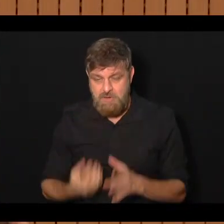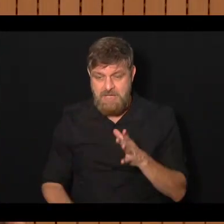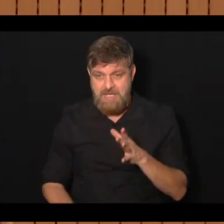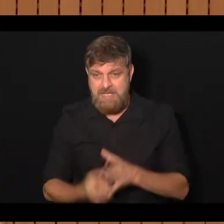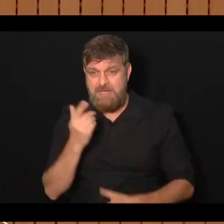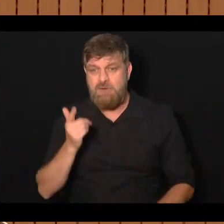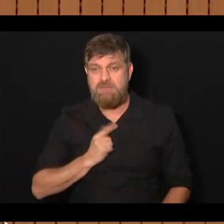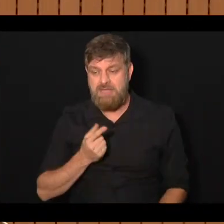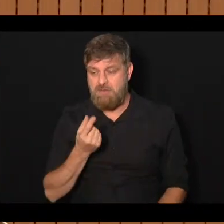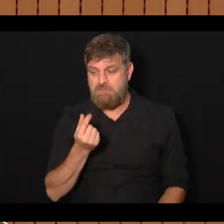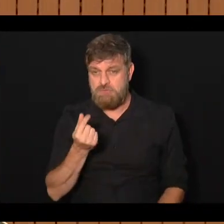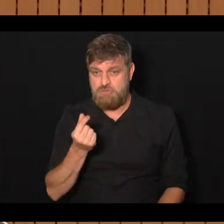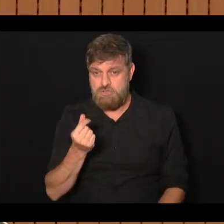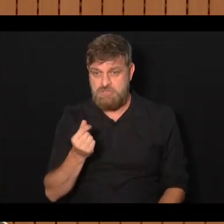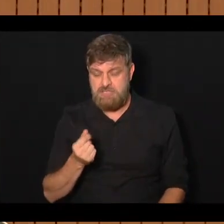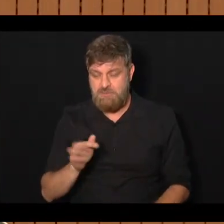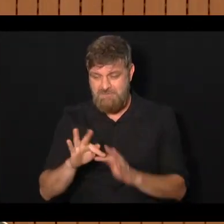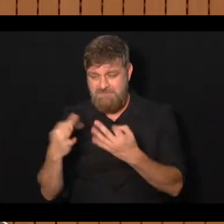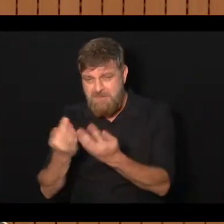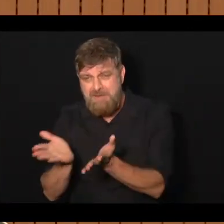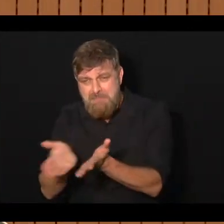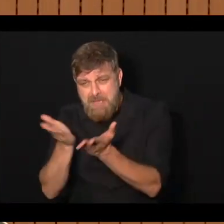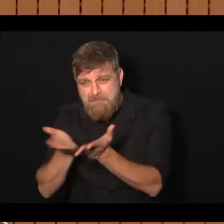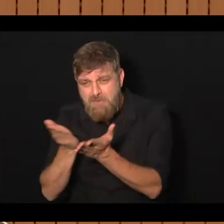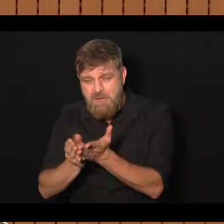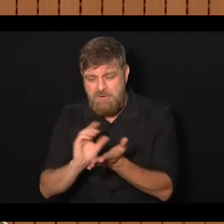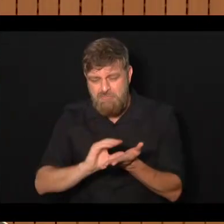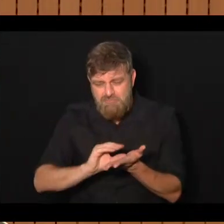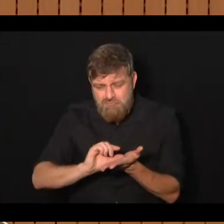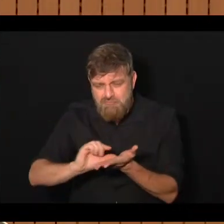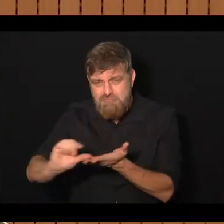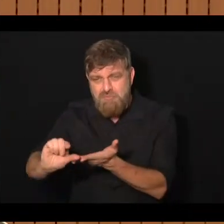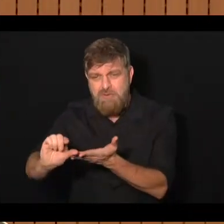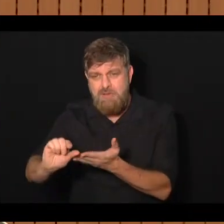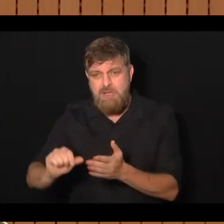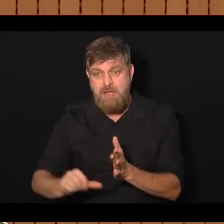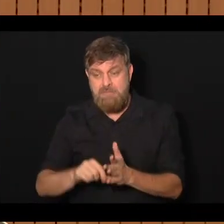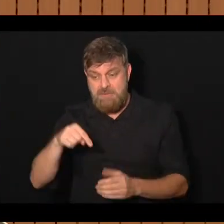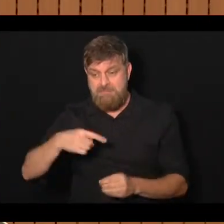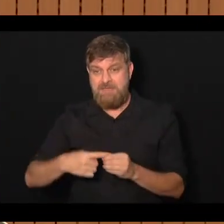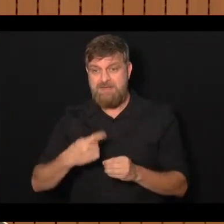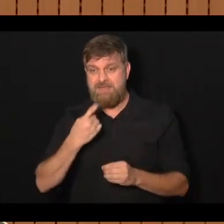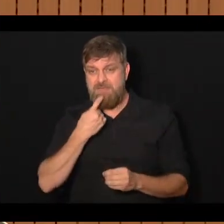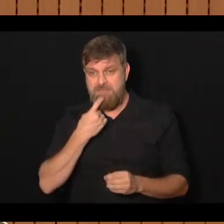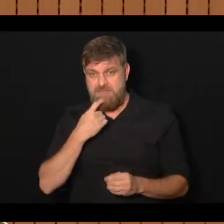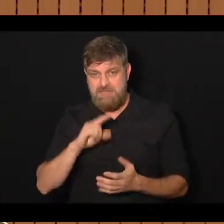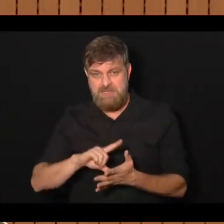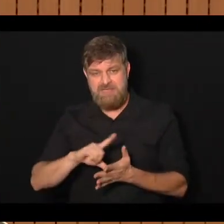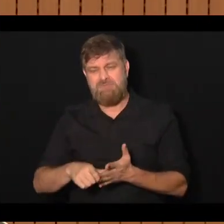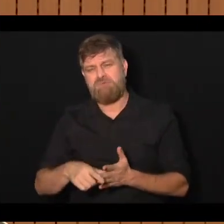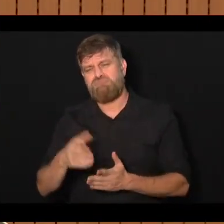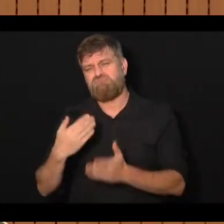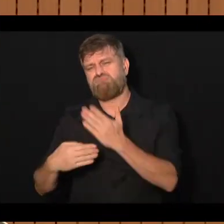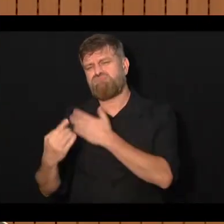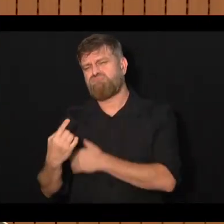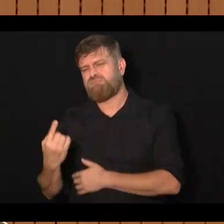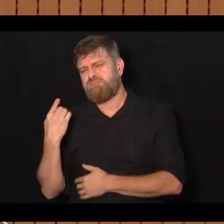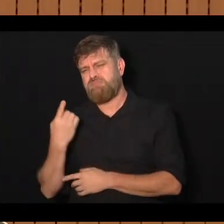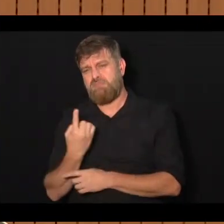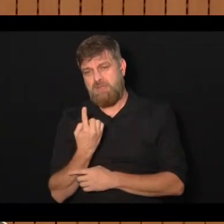Esse Bolsa Família é uma lei que, primeiramente, ela passou a existir aqui na cidade de Campinas, isso nos meandros